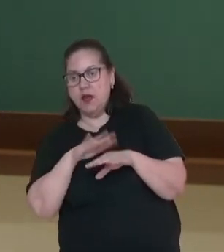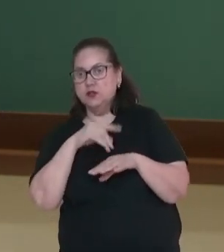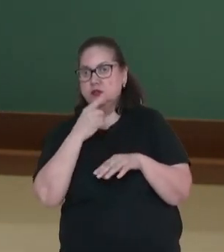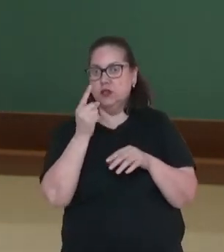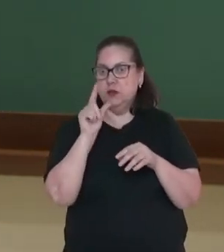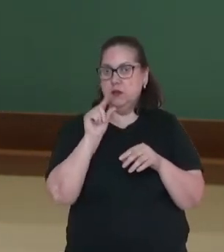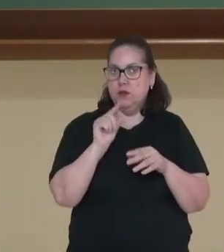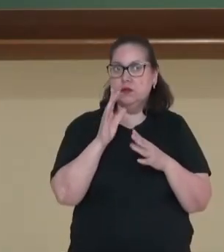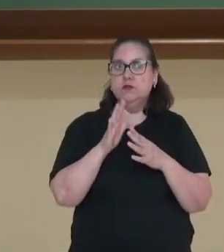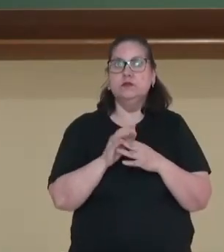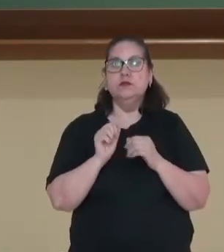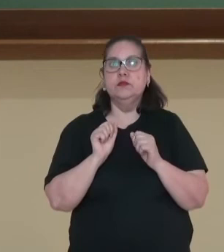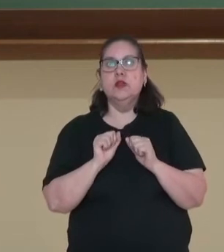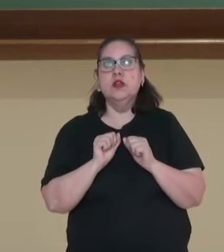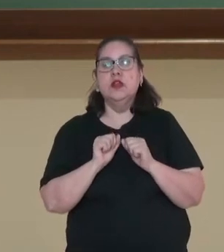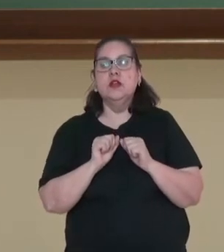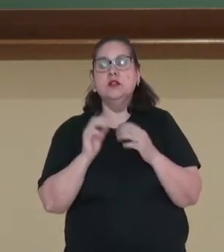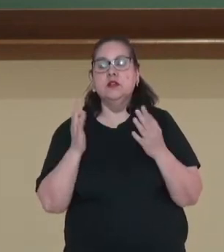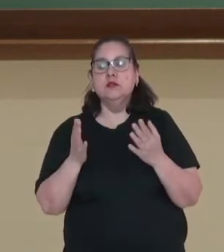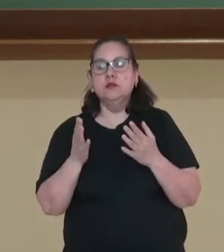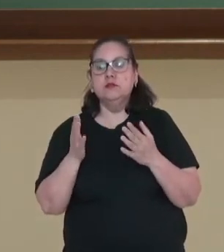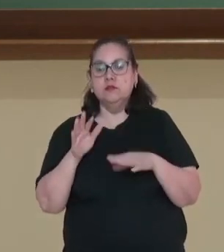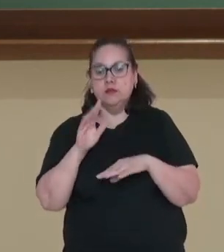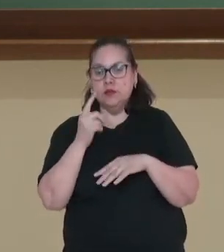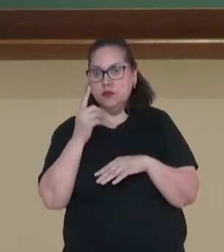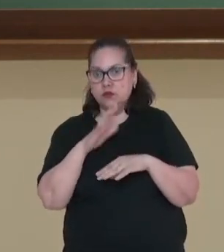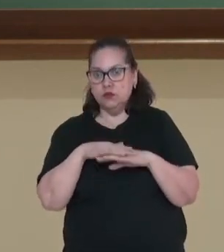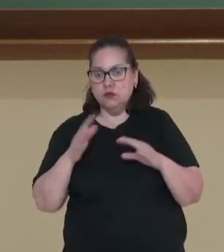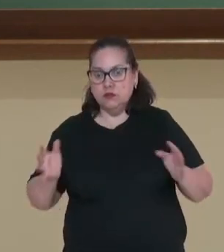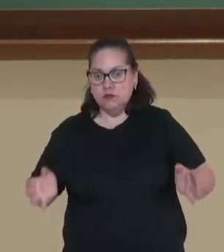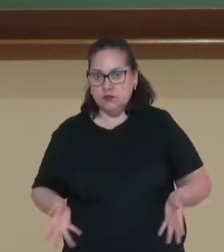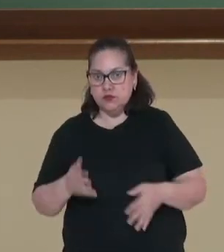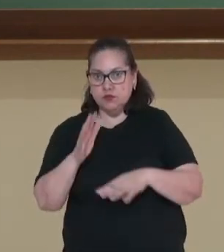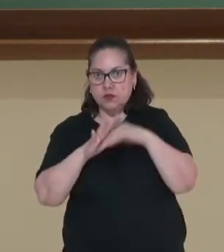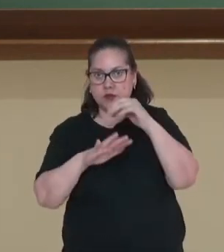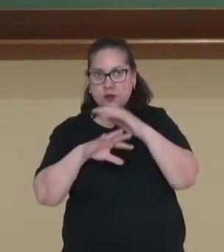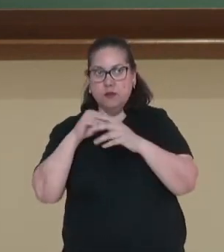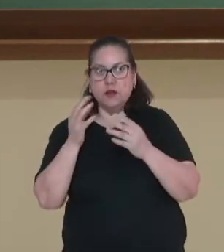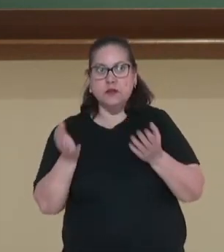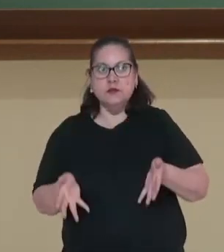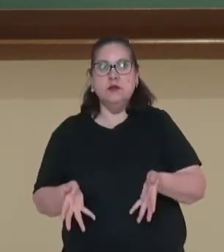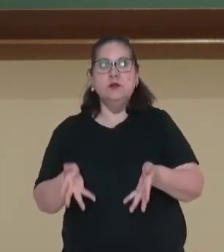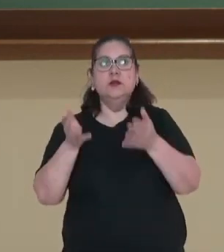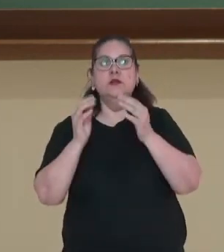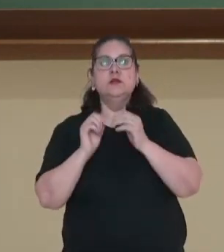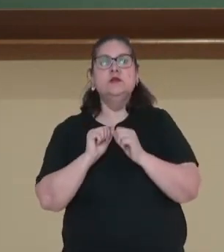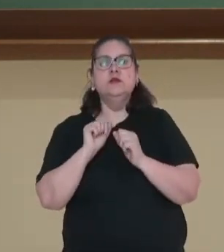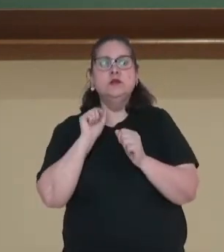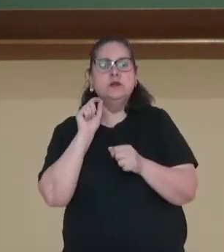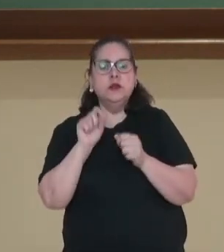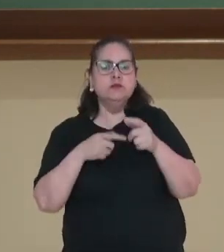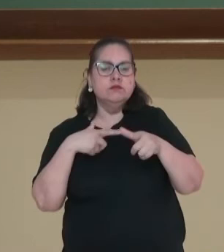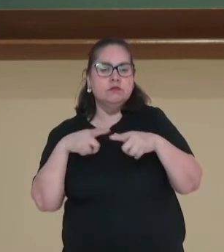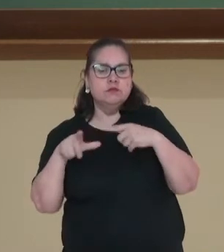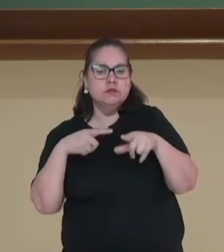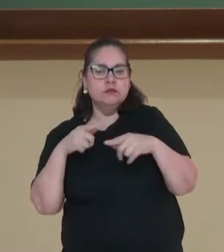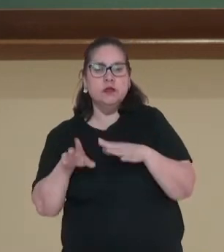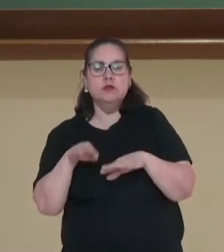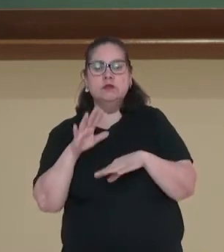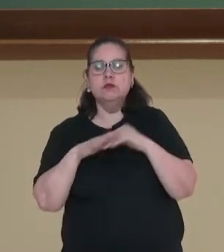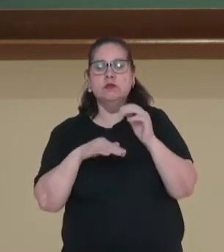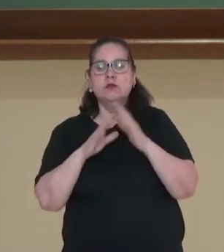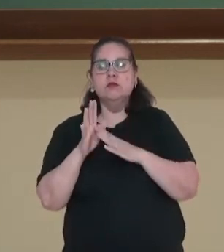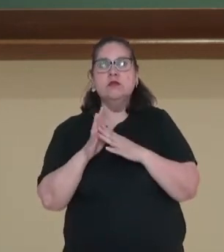certo? Bom, e vamos para mais uma atividade, que agora é a atividade mão na massa. Esse aqui é para você trabalhar, para montar